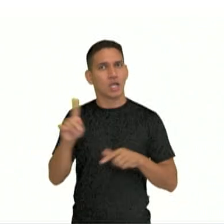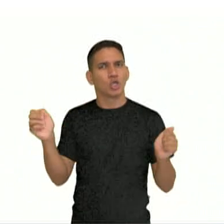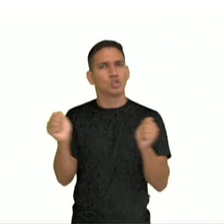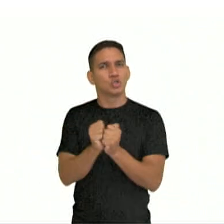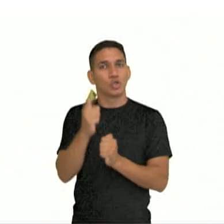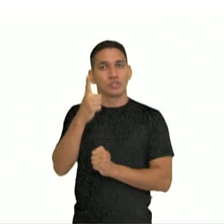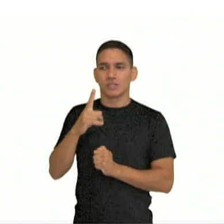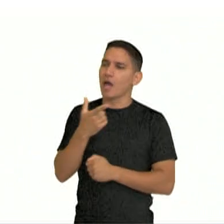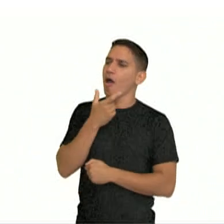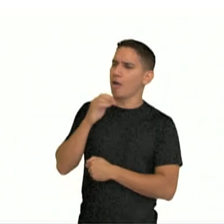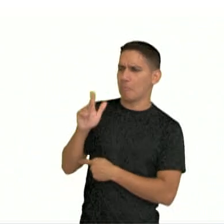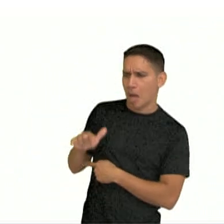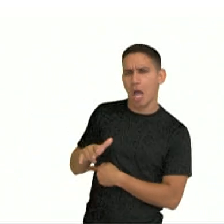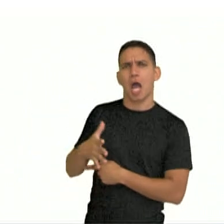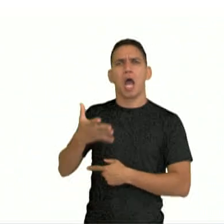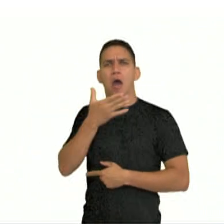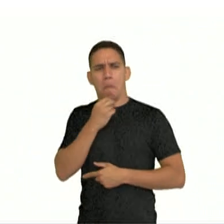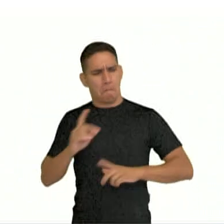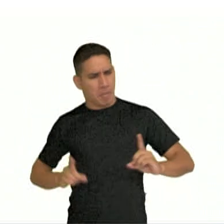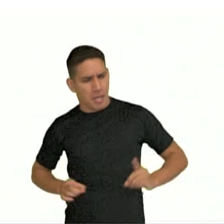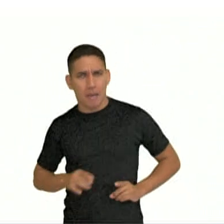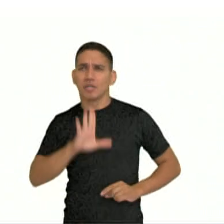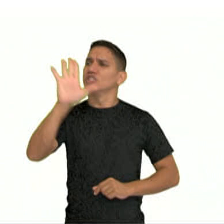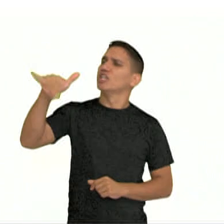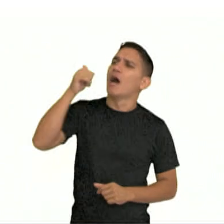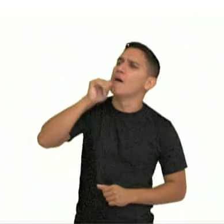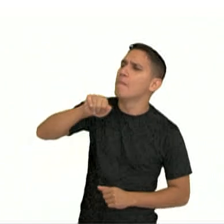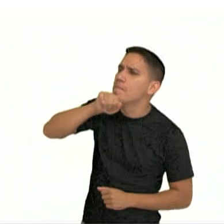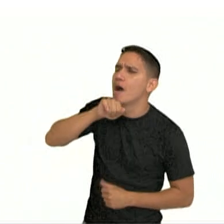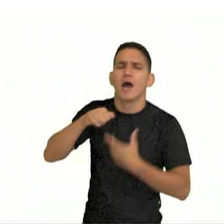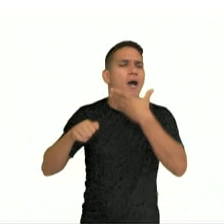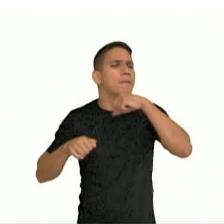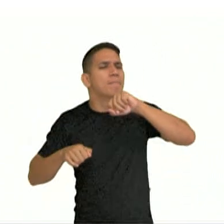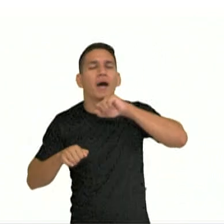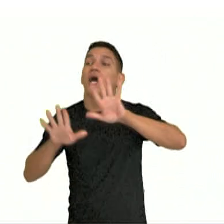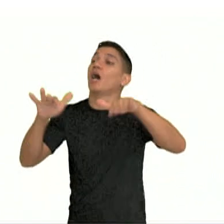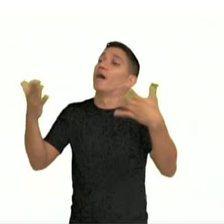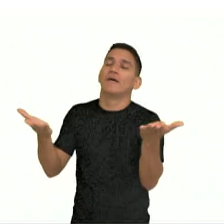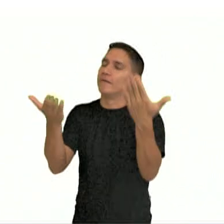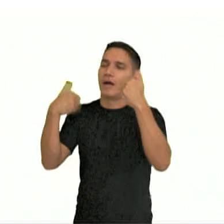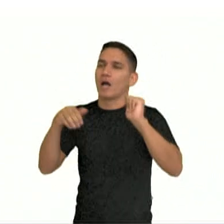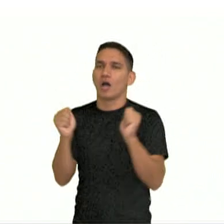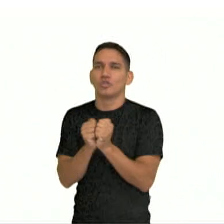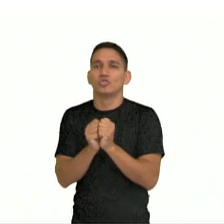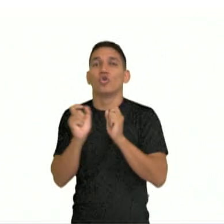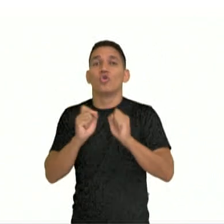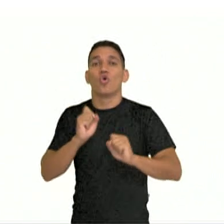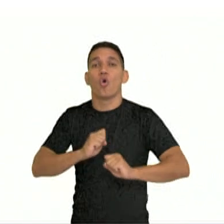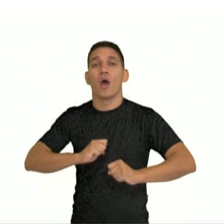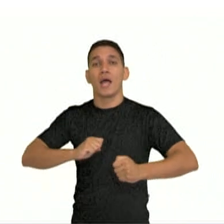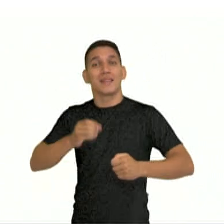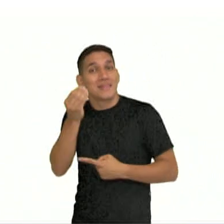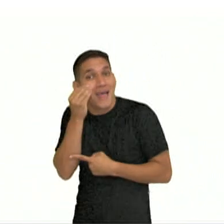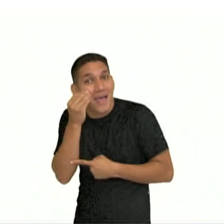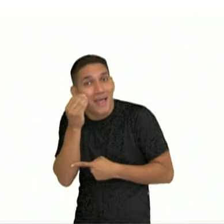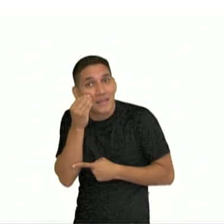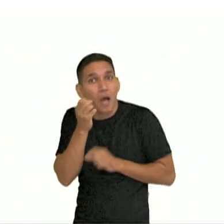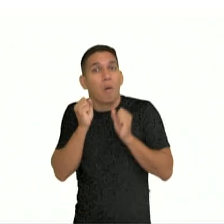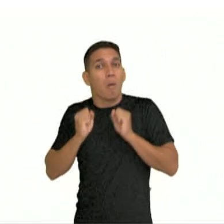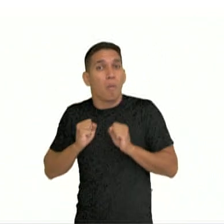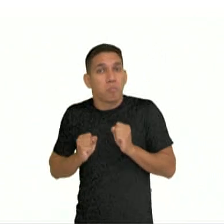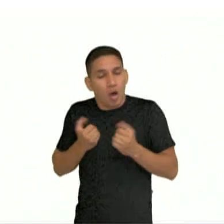junte o seu irmão seu primo chame a sua mãe chama o seu pai e diga Vamos explorar a possibilidade